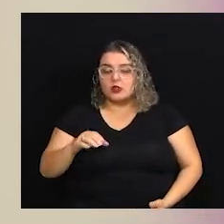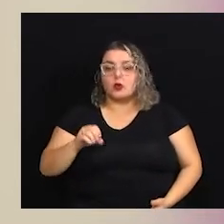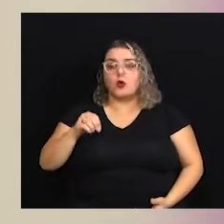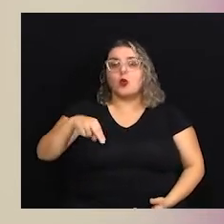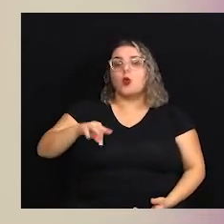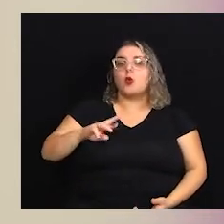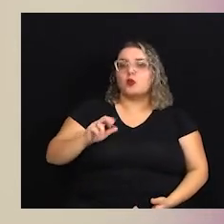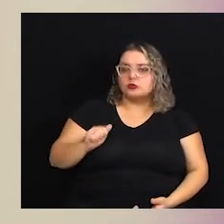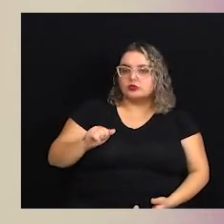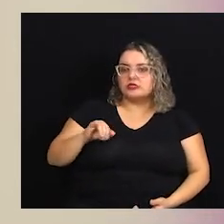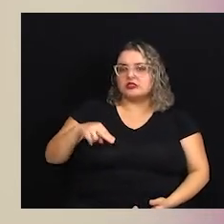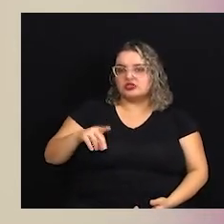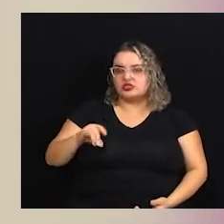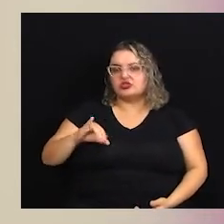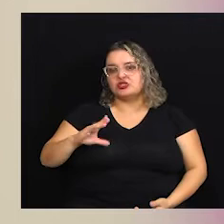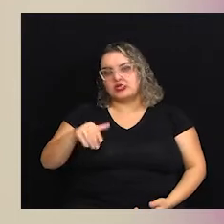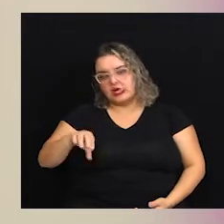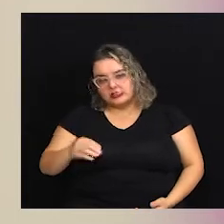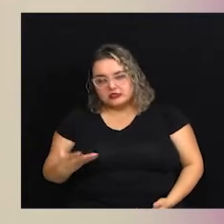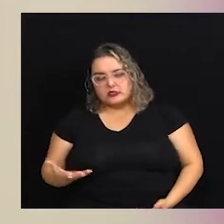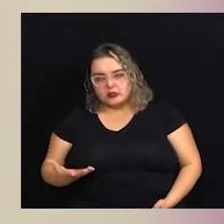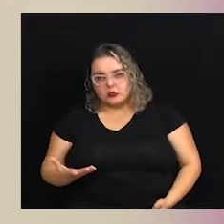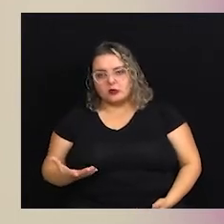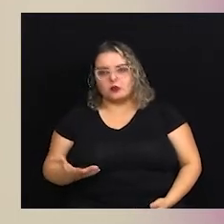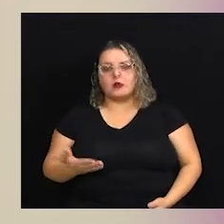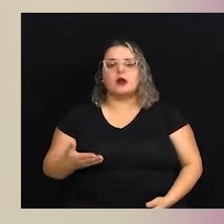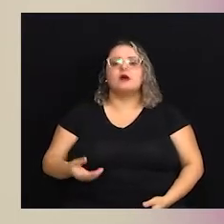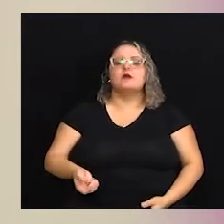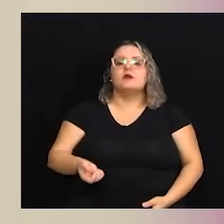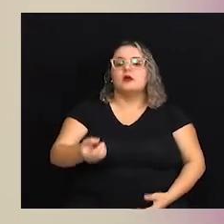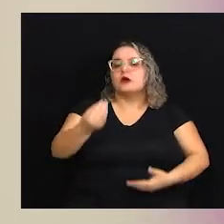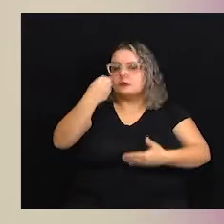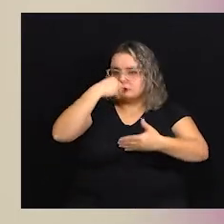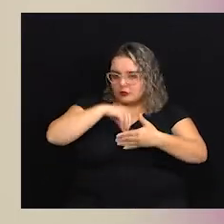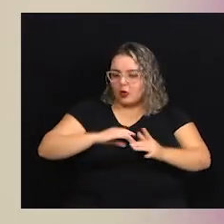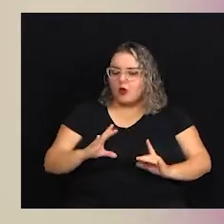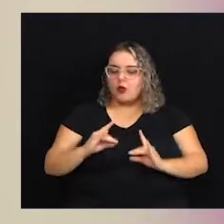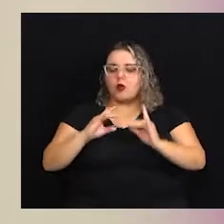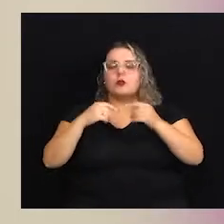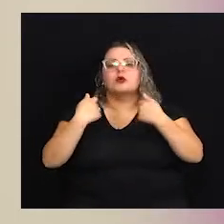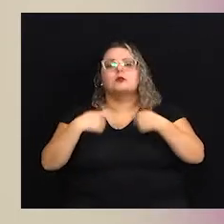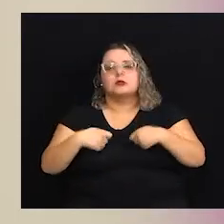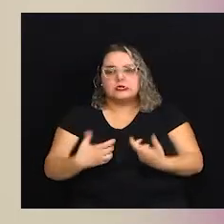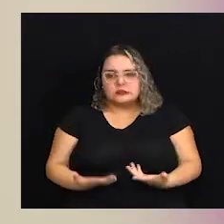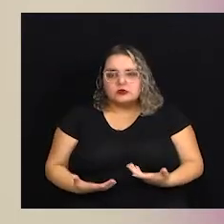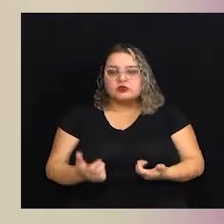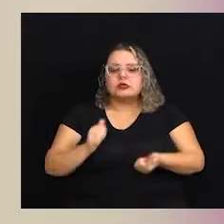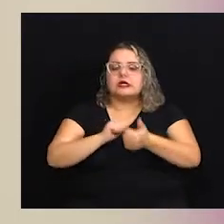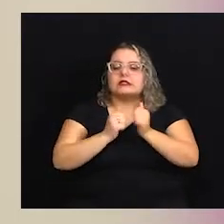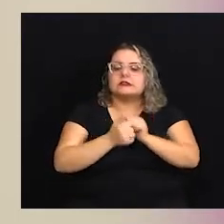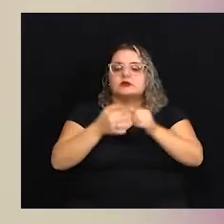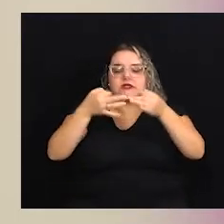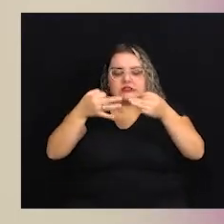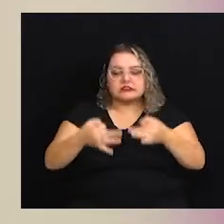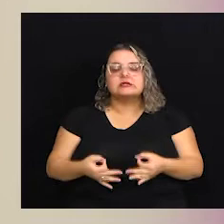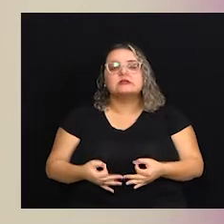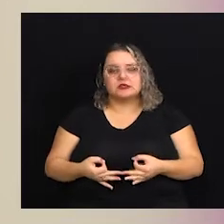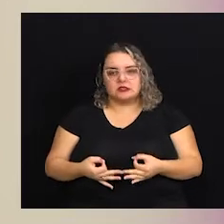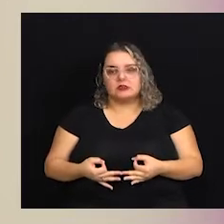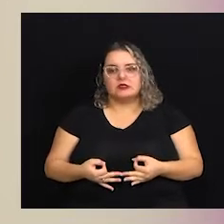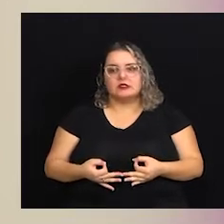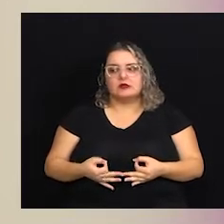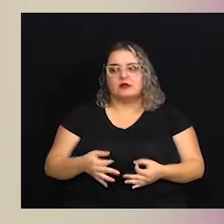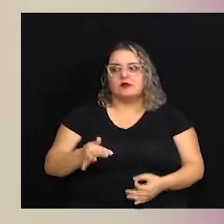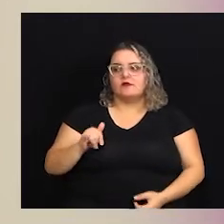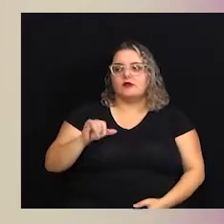tem contraindicação. Não tem contraindicação, vai introduzir o hormônio que ela precisa na dose adequada,